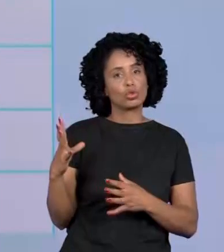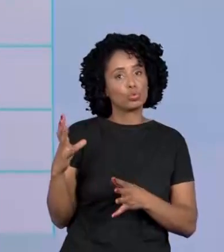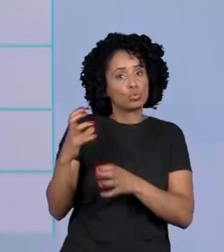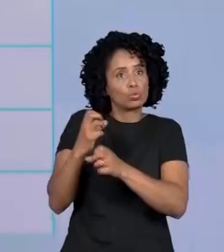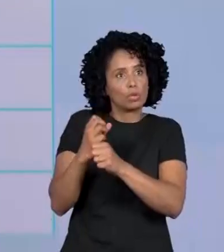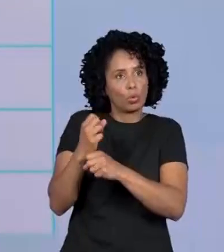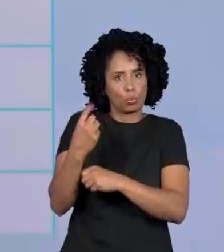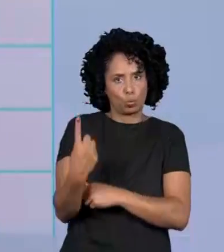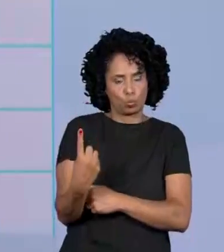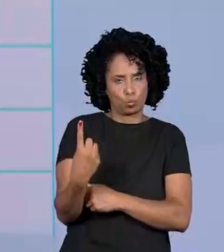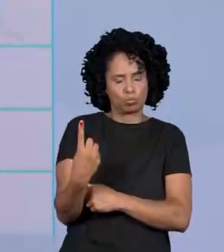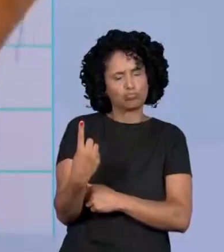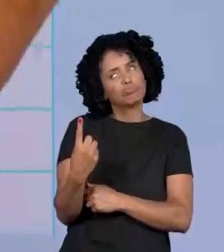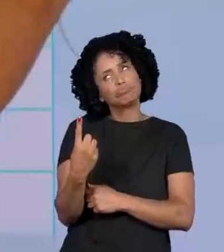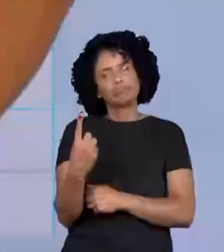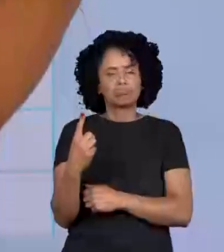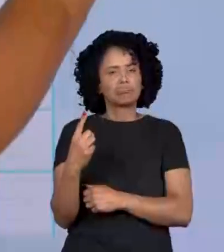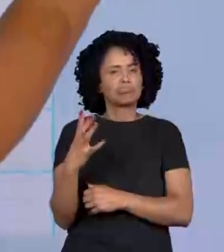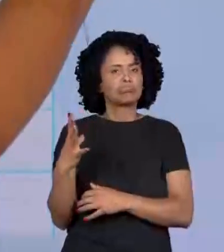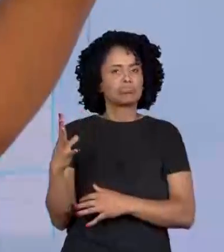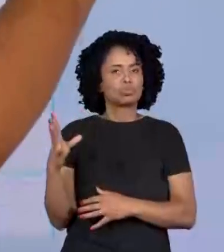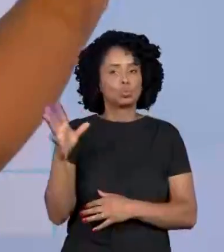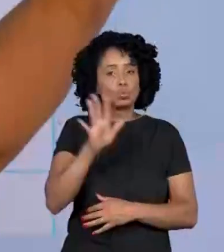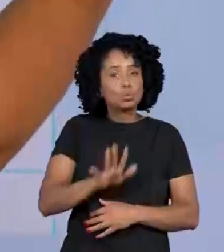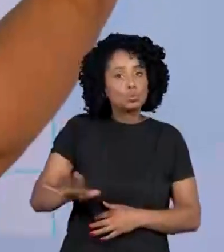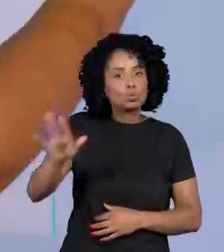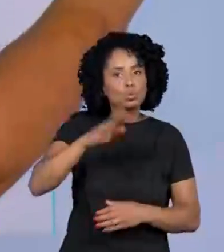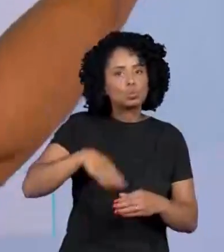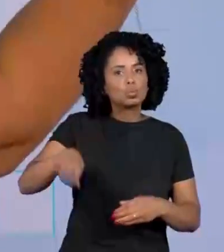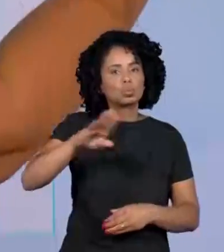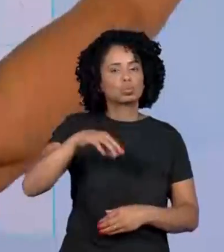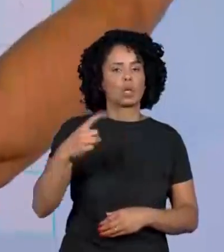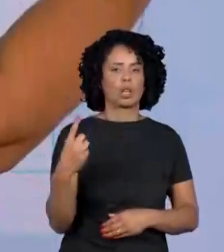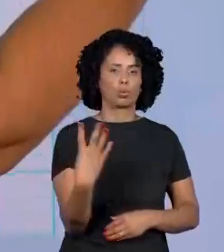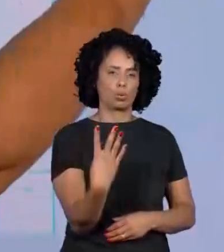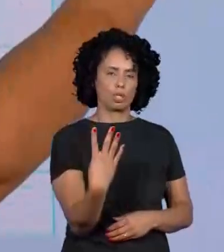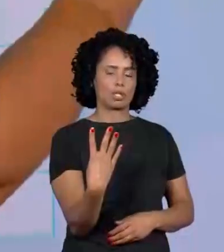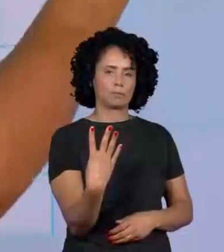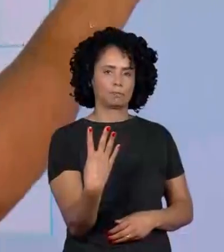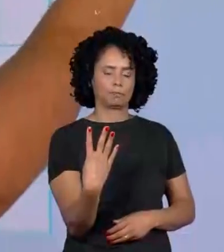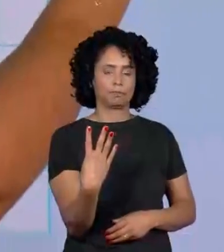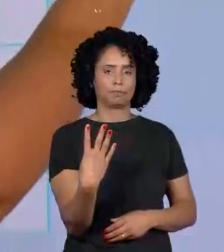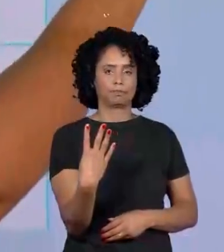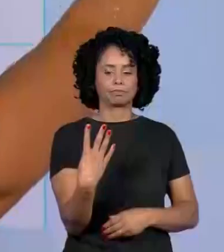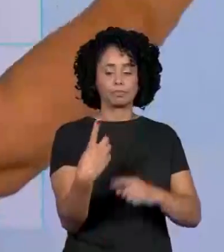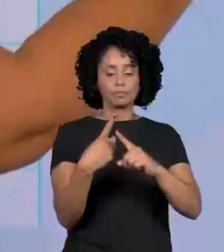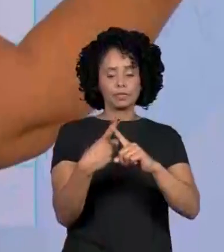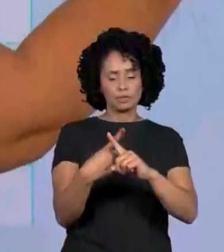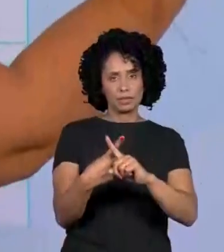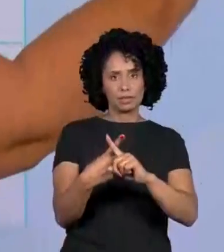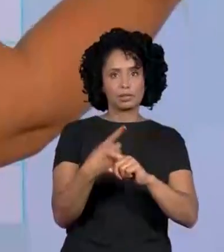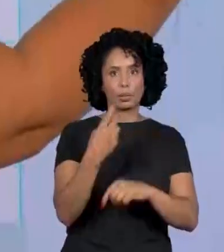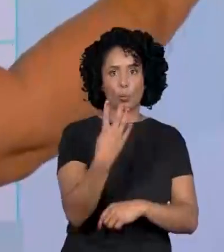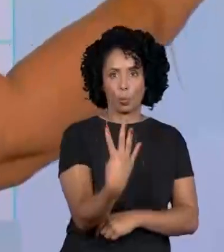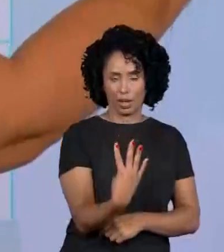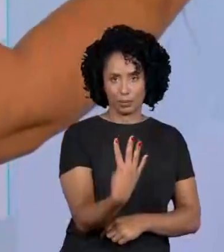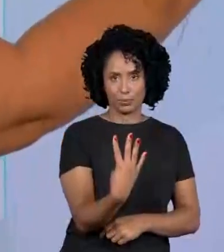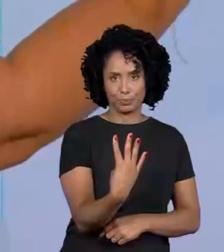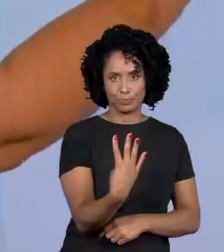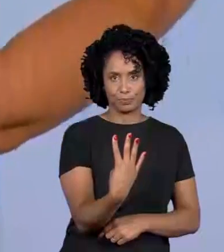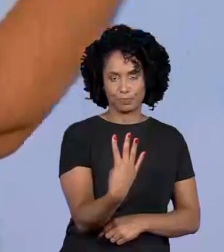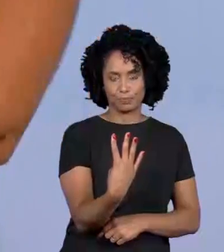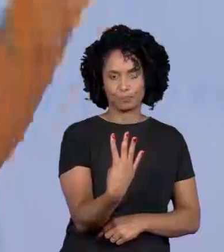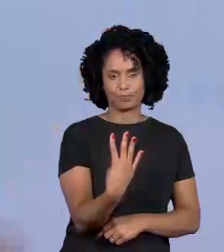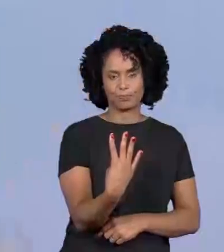tenho 14. 14 quadradinhos vezes 4. E